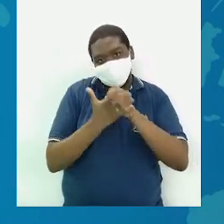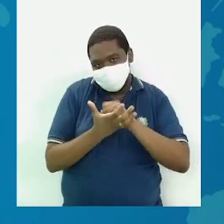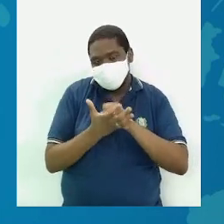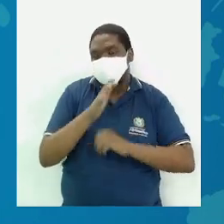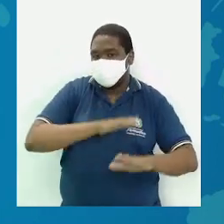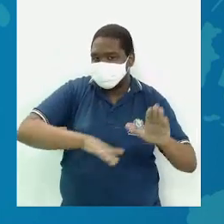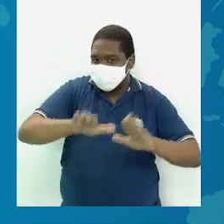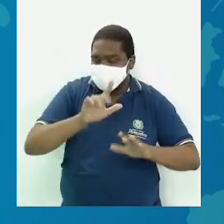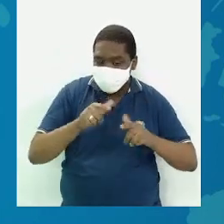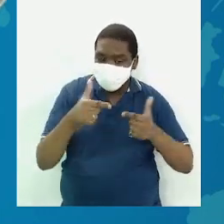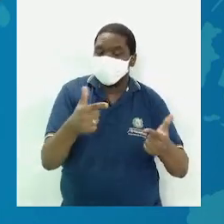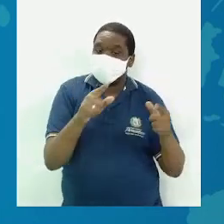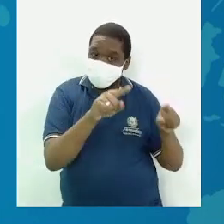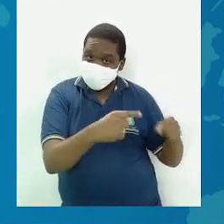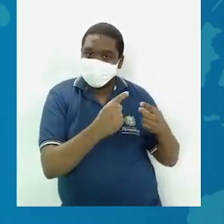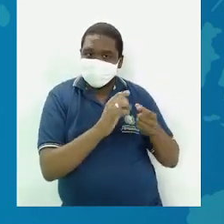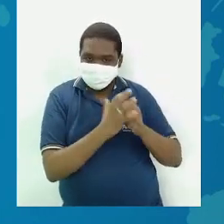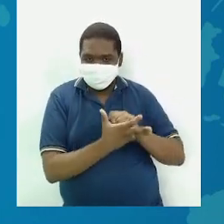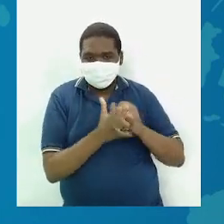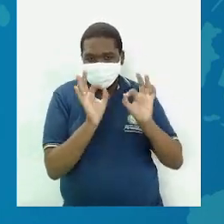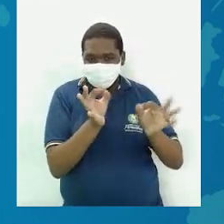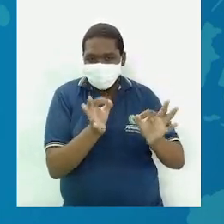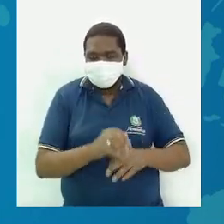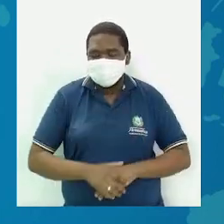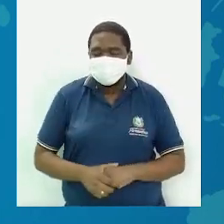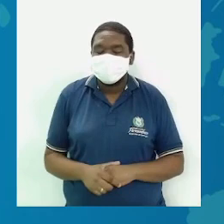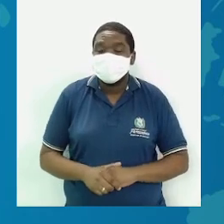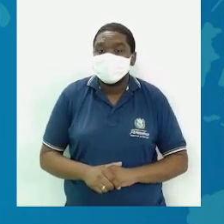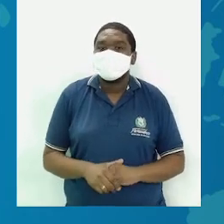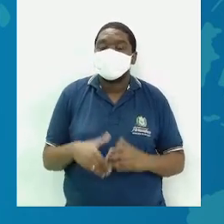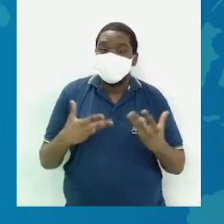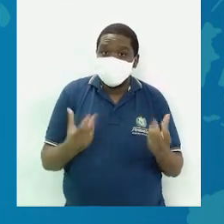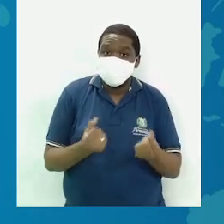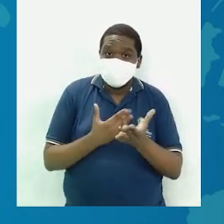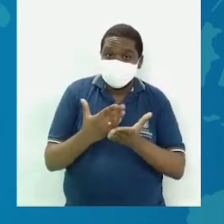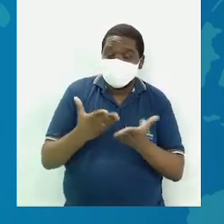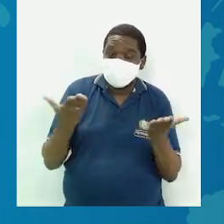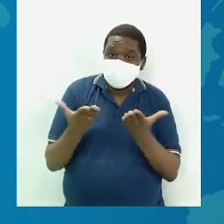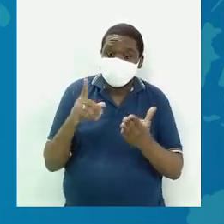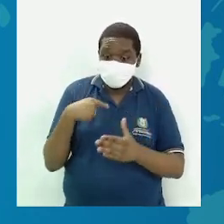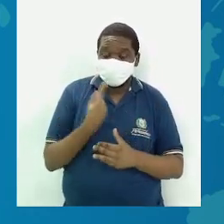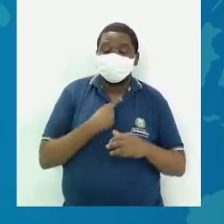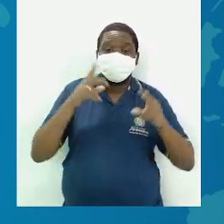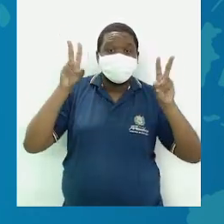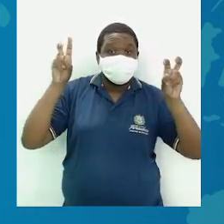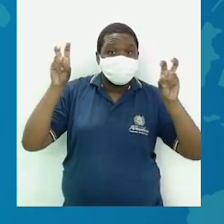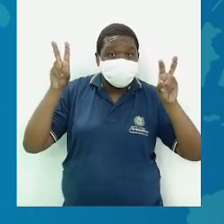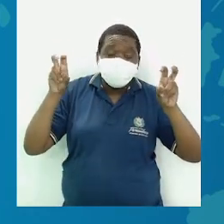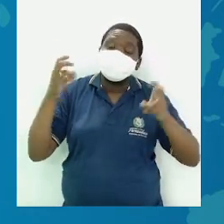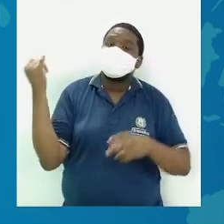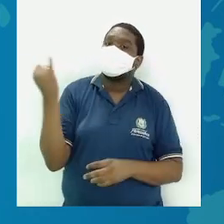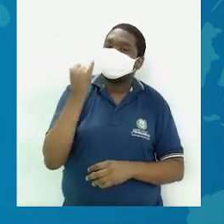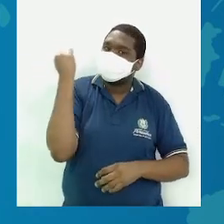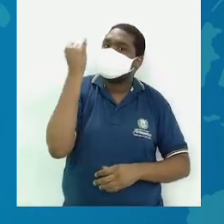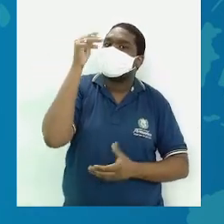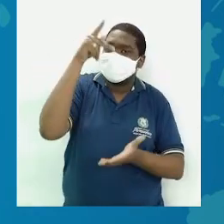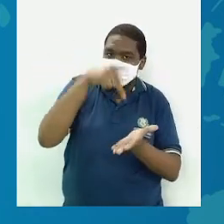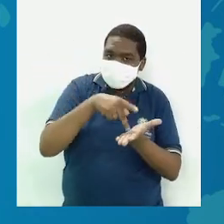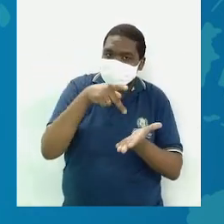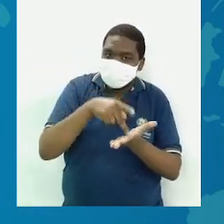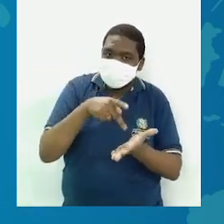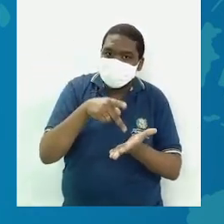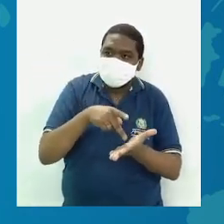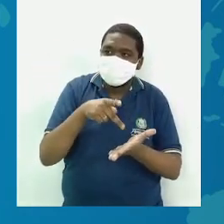terrível que assola hoje a humanidade, tá bom? Então vamos lá, galera. O nosso assunto de hoje é um assunto muito importante, é um